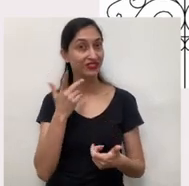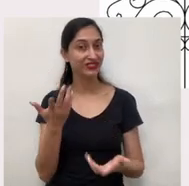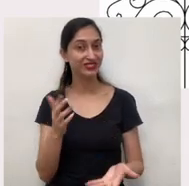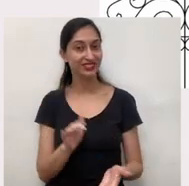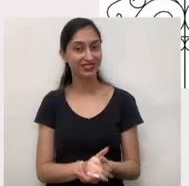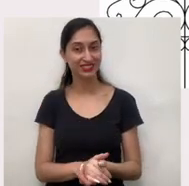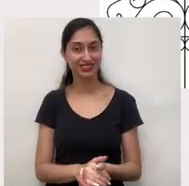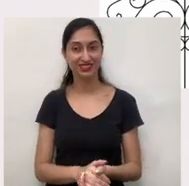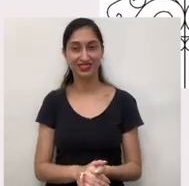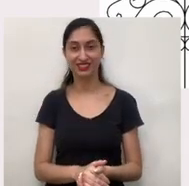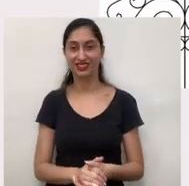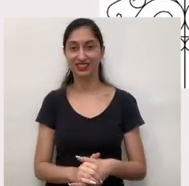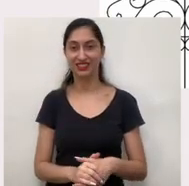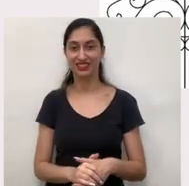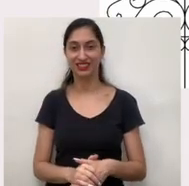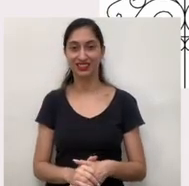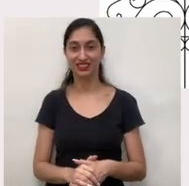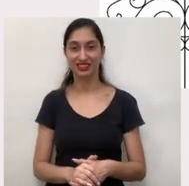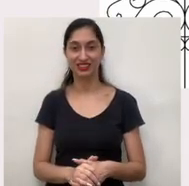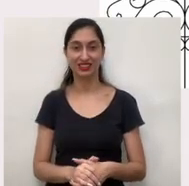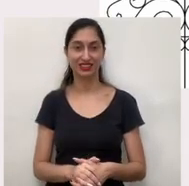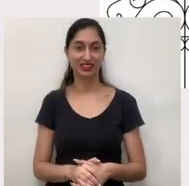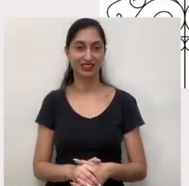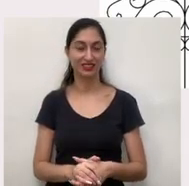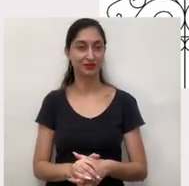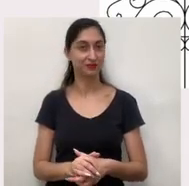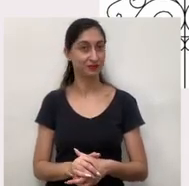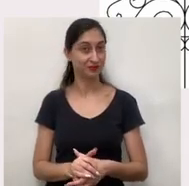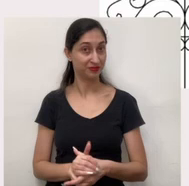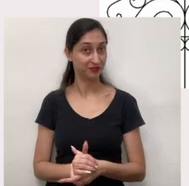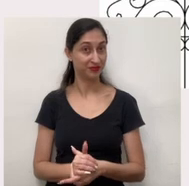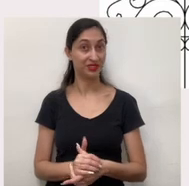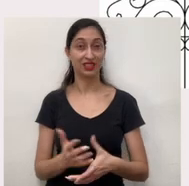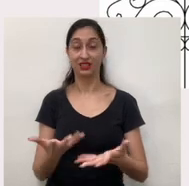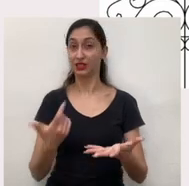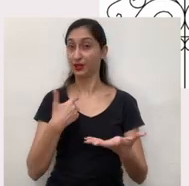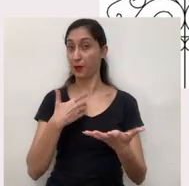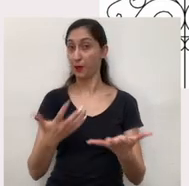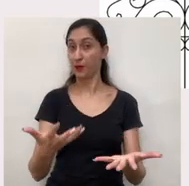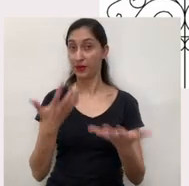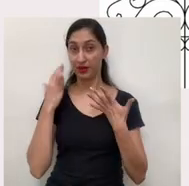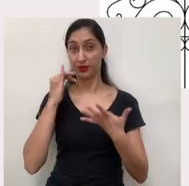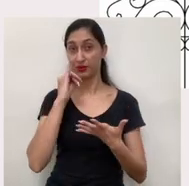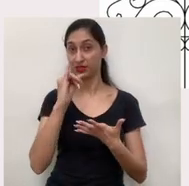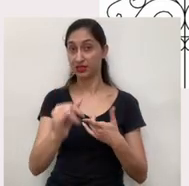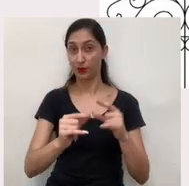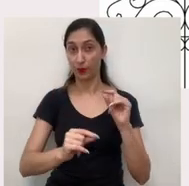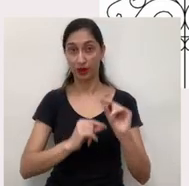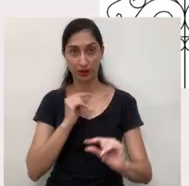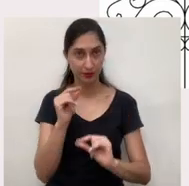É uma rápida passagem no livro, né? Então, tudo isso para dizer, gente,